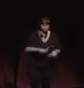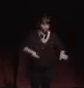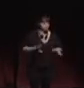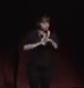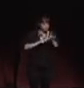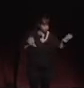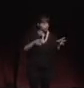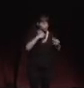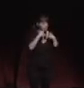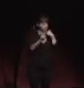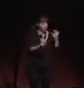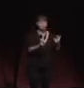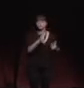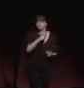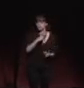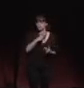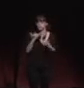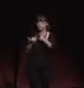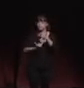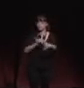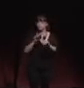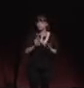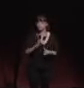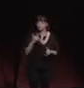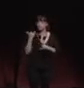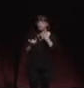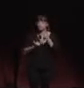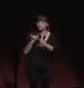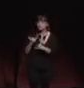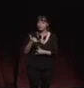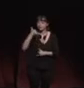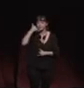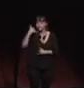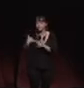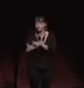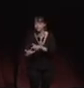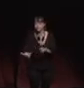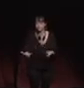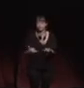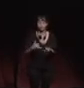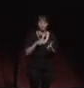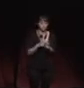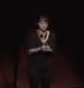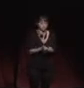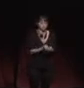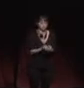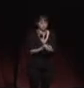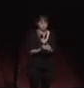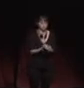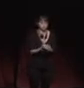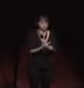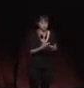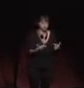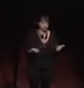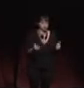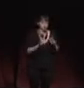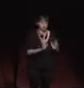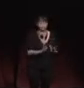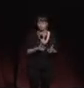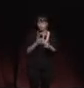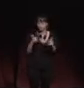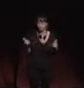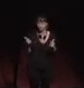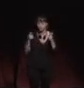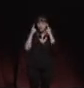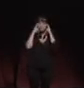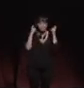espaço e elas brincam, só que elas brincam com o celular, elas brincam com jogos eletrônicos, elas brincam com as coisas que fazem o barulho